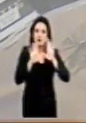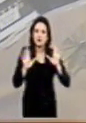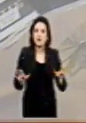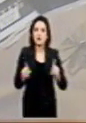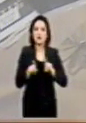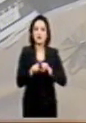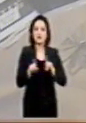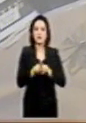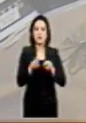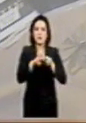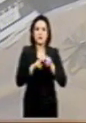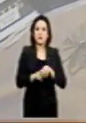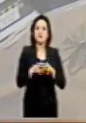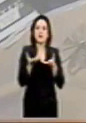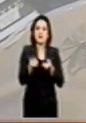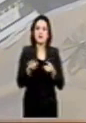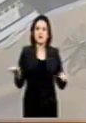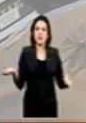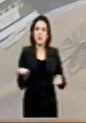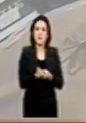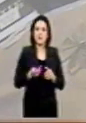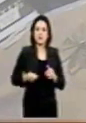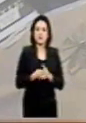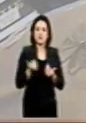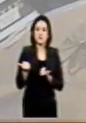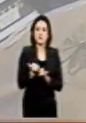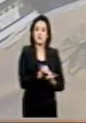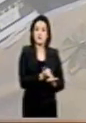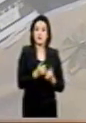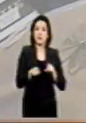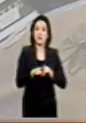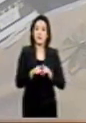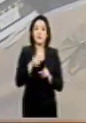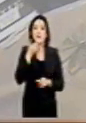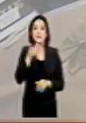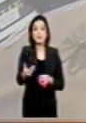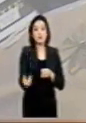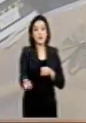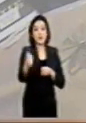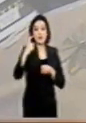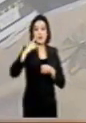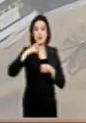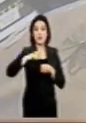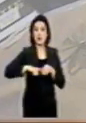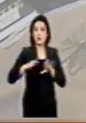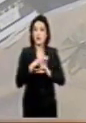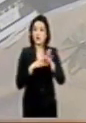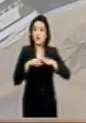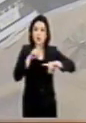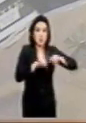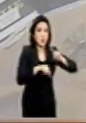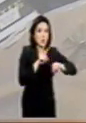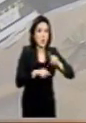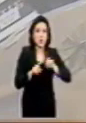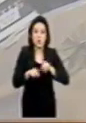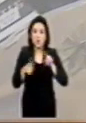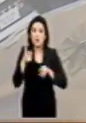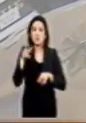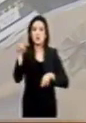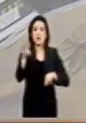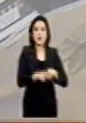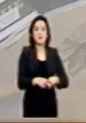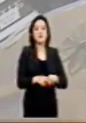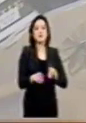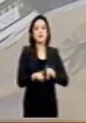processo como assistente, bem como requereu a devolução dos objetos apreendidos e o